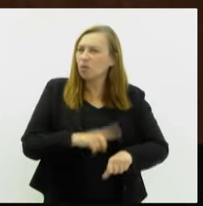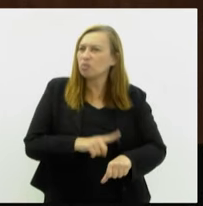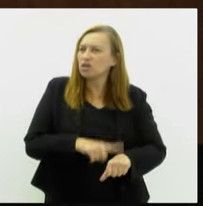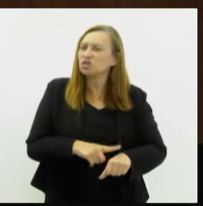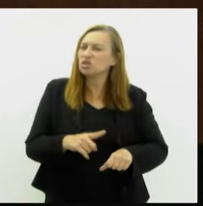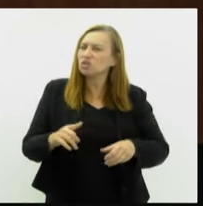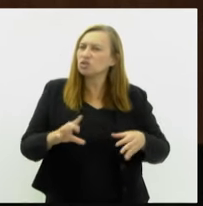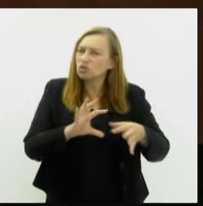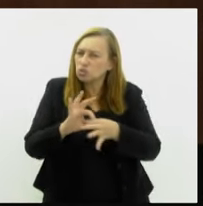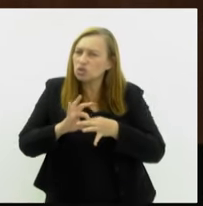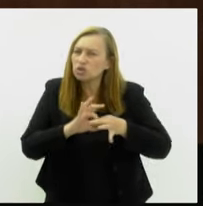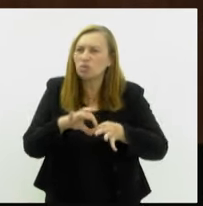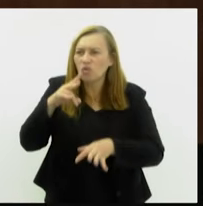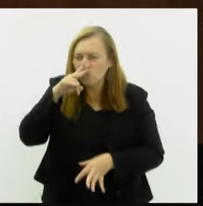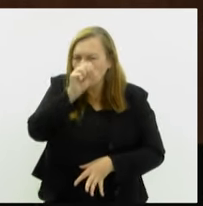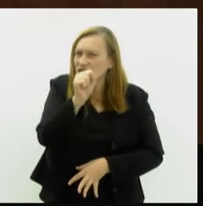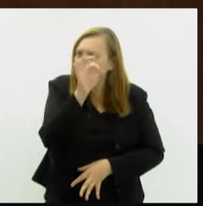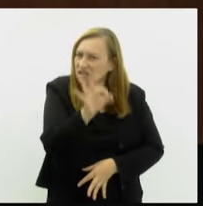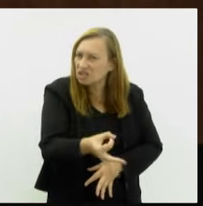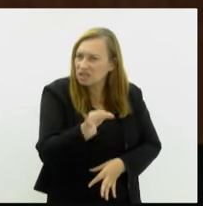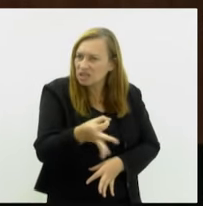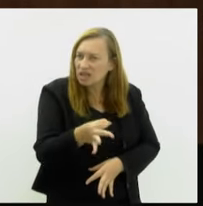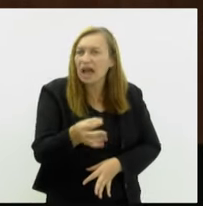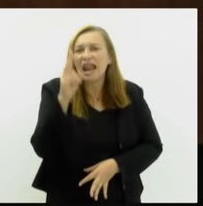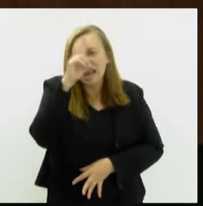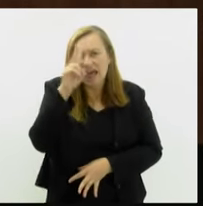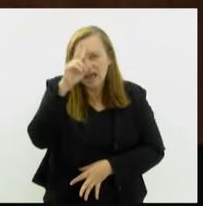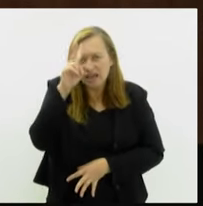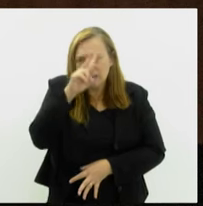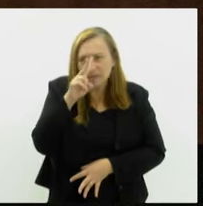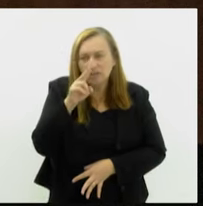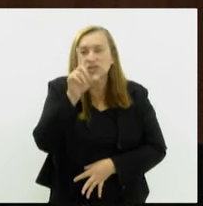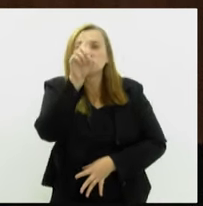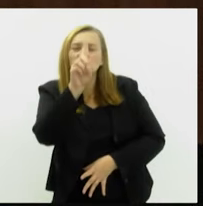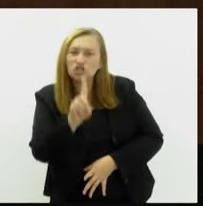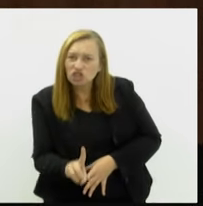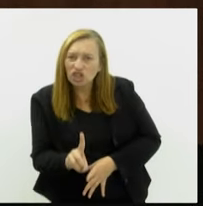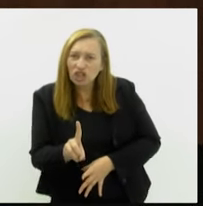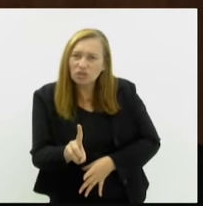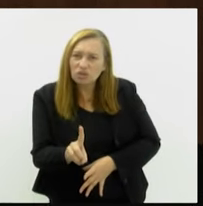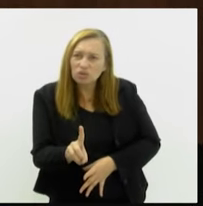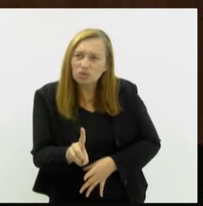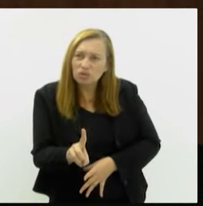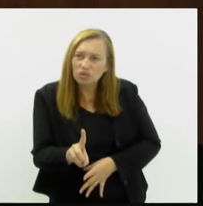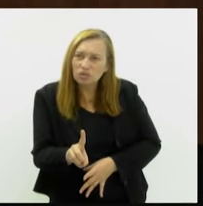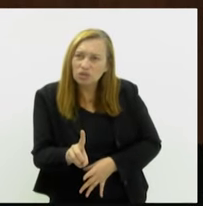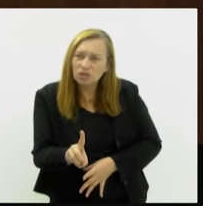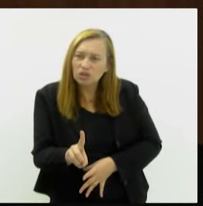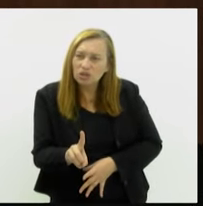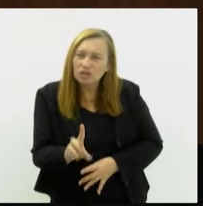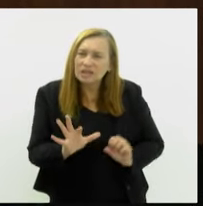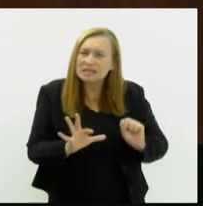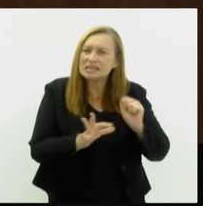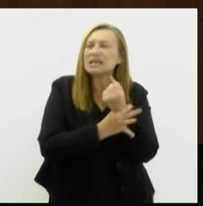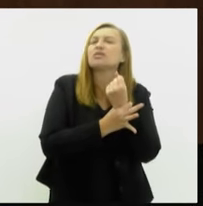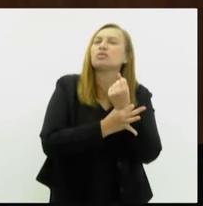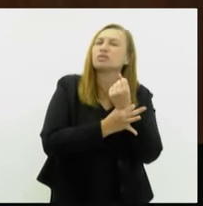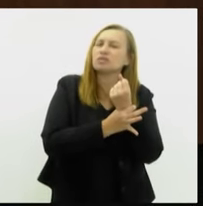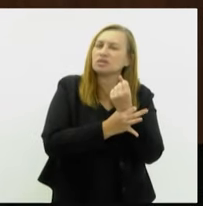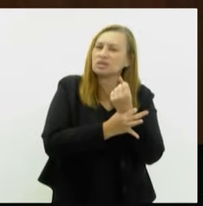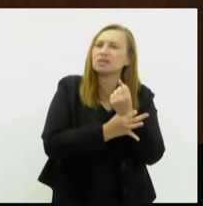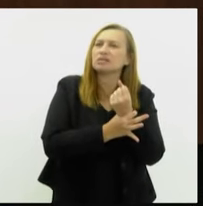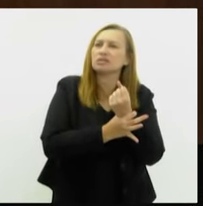unirmos forças, de fato, né, para que os direitos sejam assegurados a